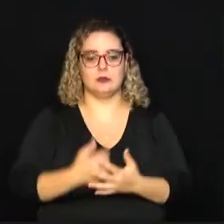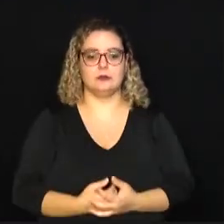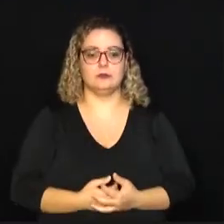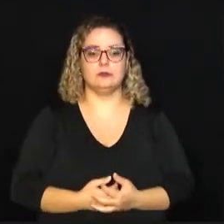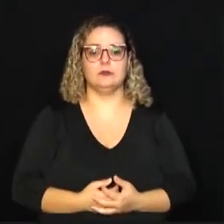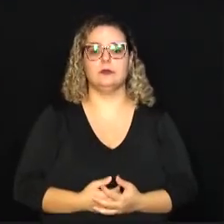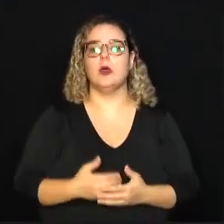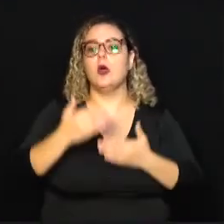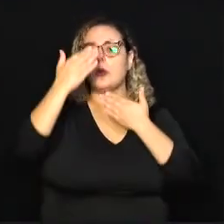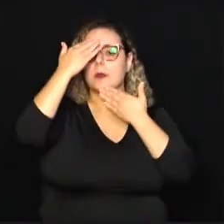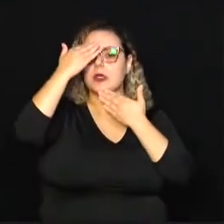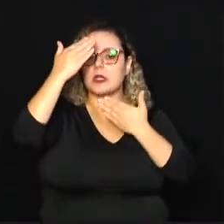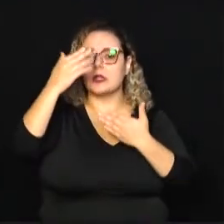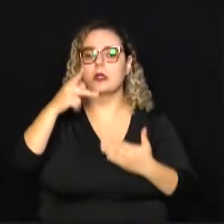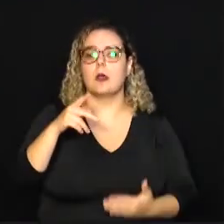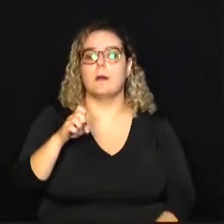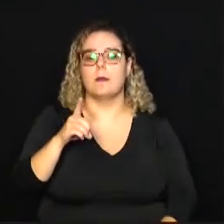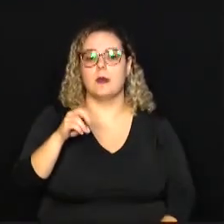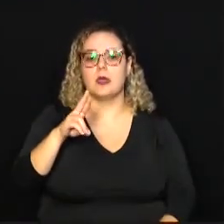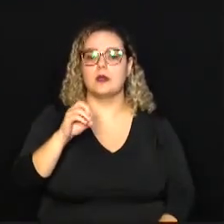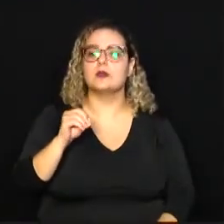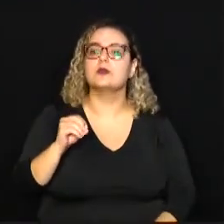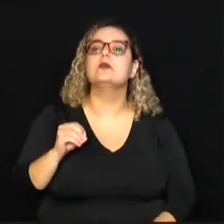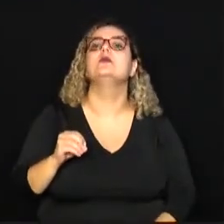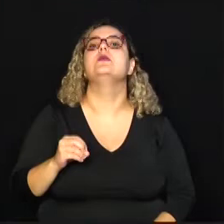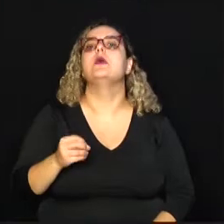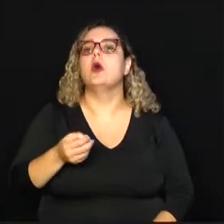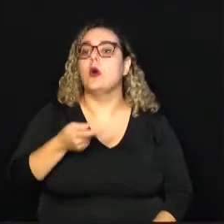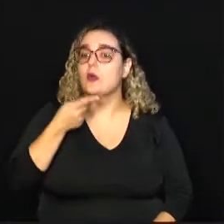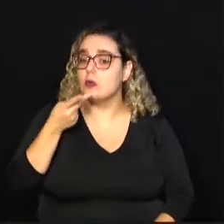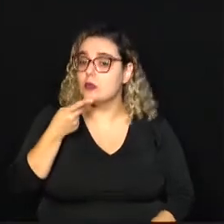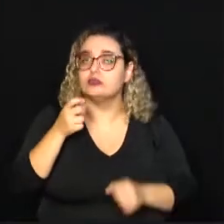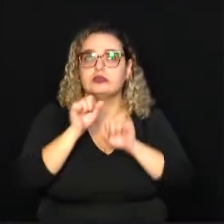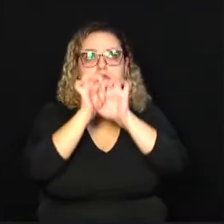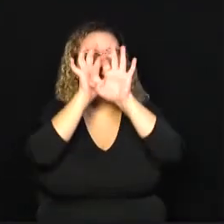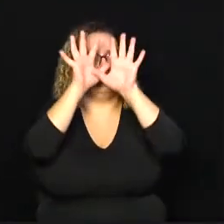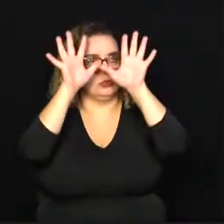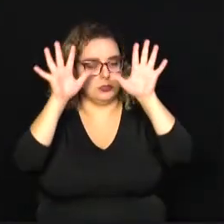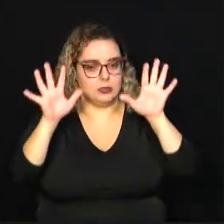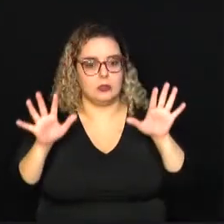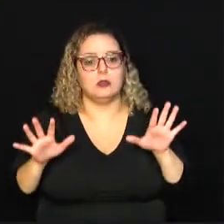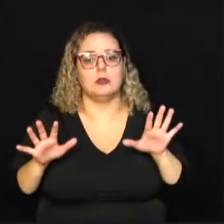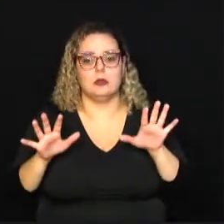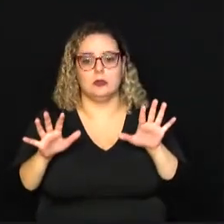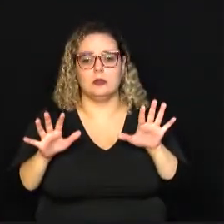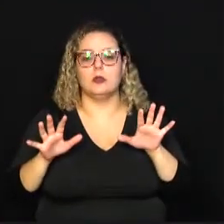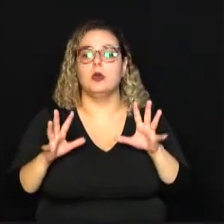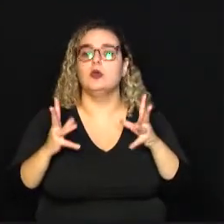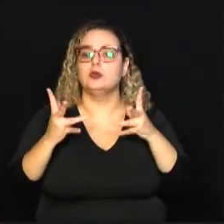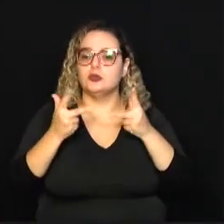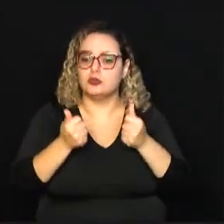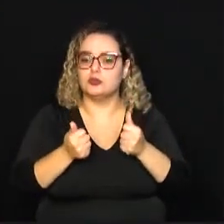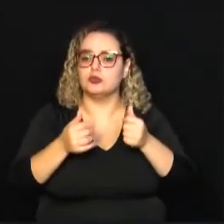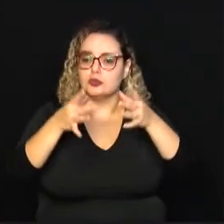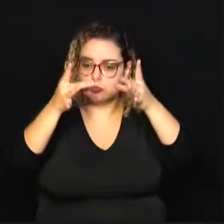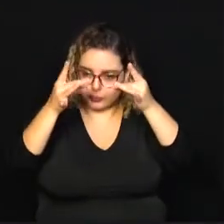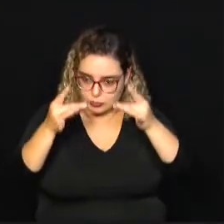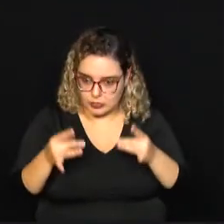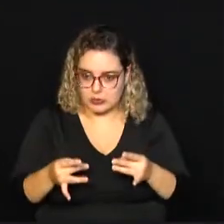Obrigada, Pedro. Muito boa a sua fala, né, os esclarecimentos, os elementos que você nos